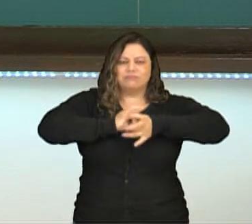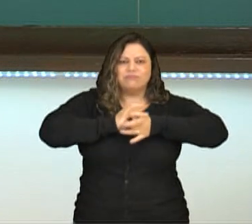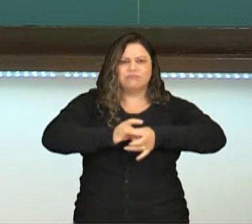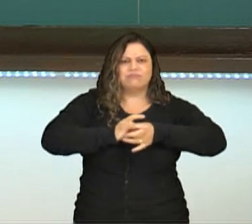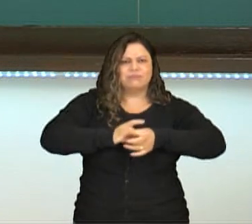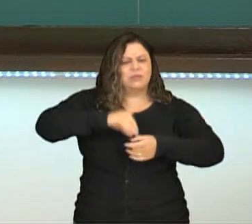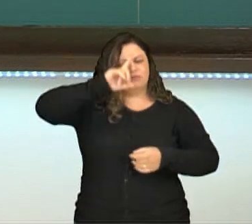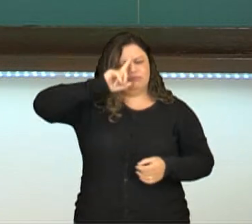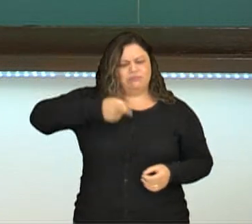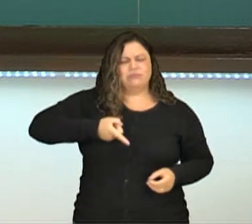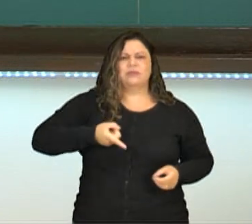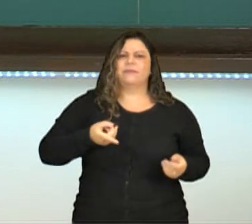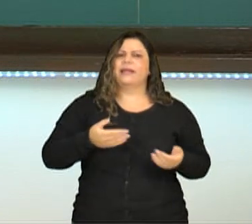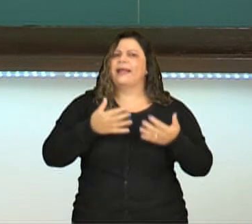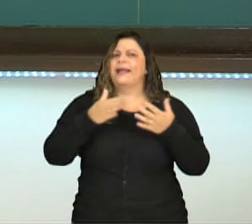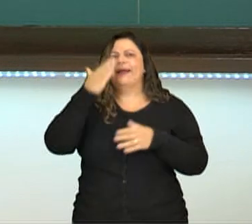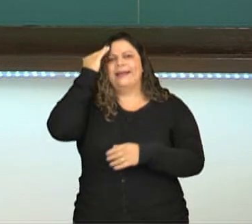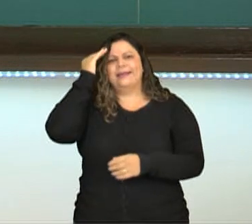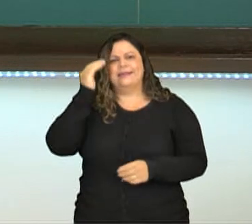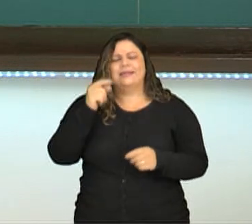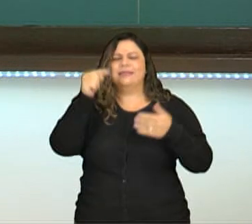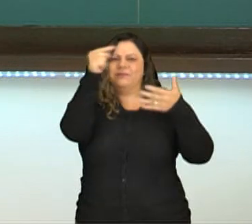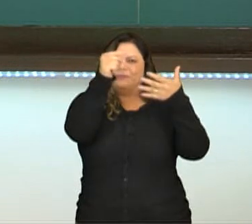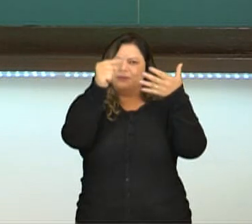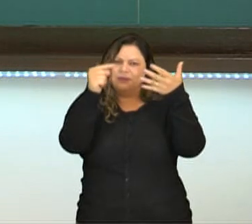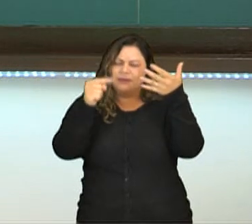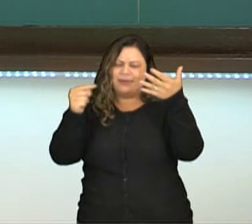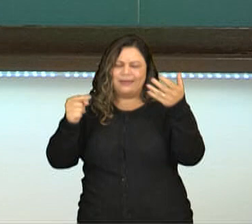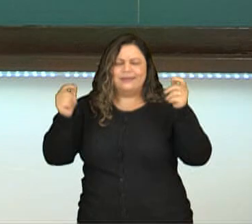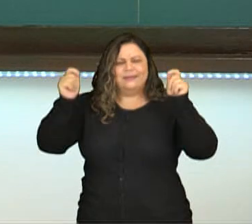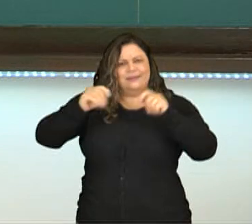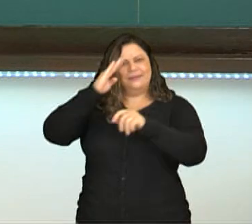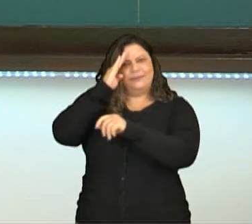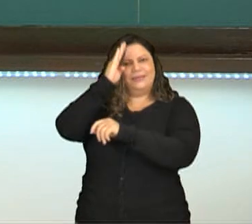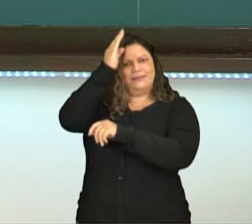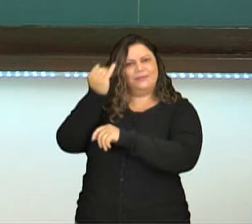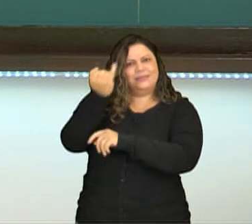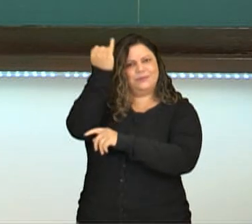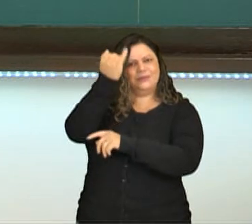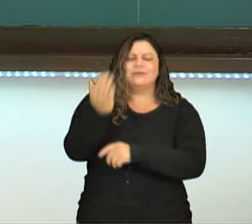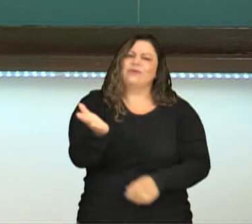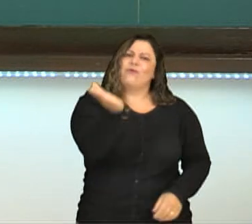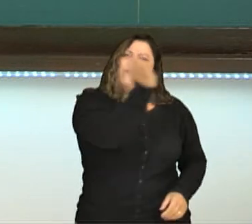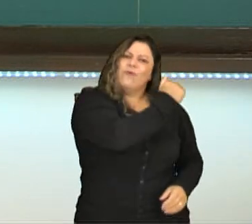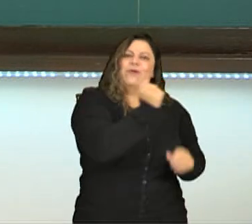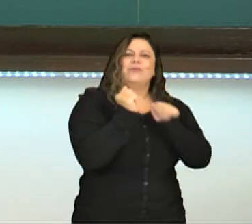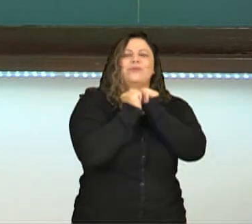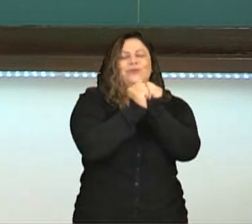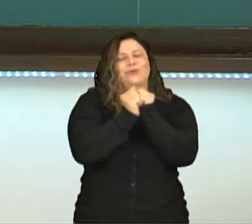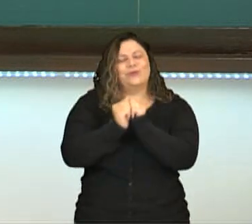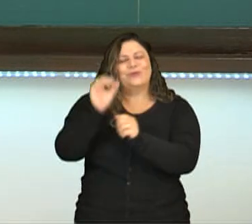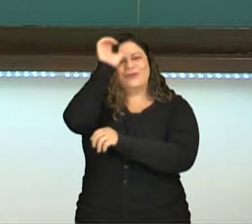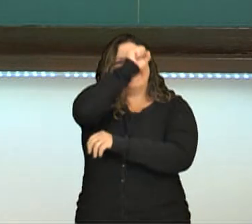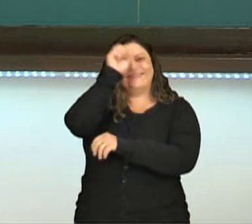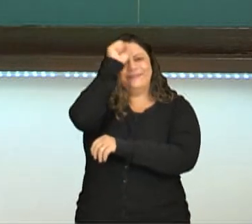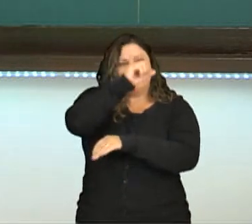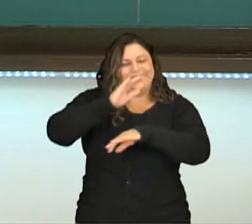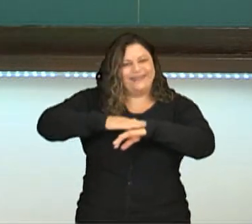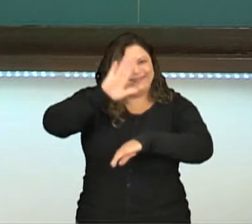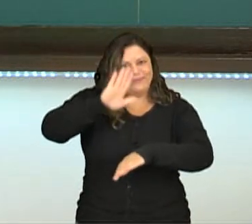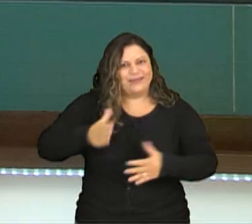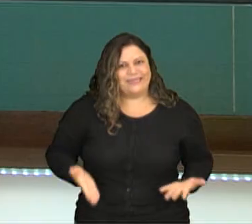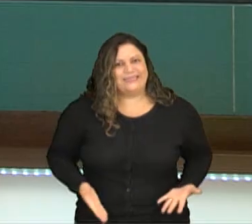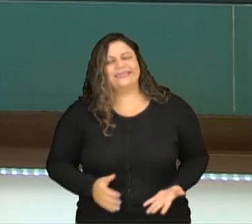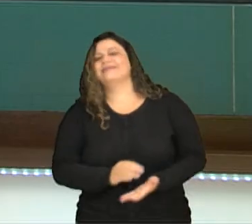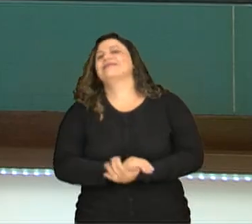gente compreender os principais aspectos dessa filosofia. Então vem comigo, aprender um pouco mais sobre a filosofia escolástica. Nós vamos